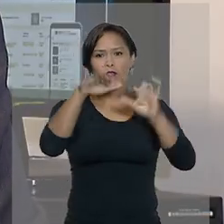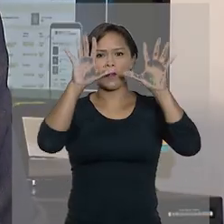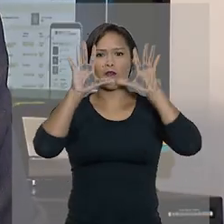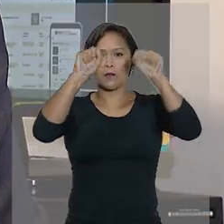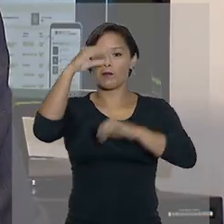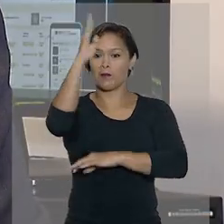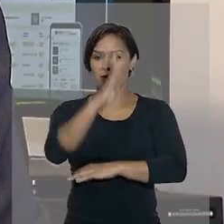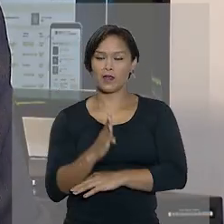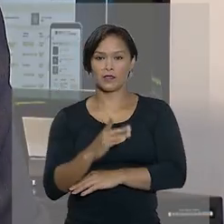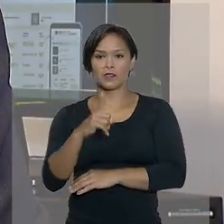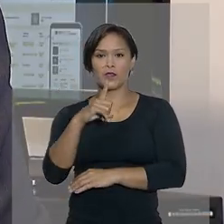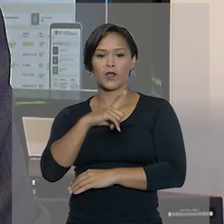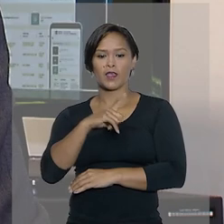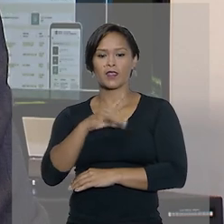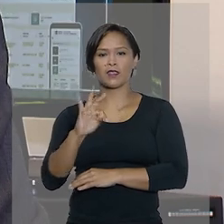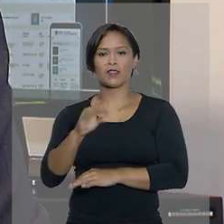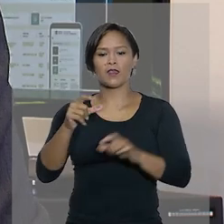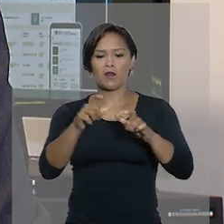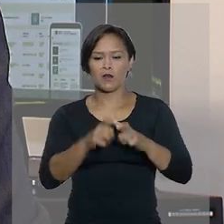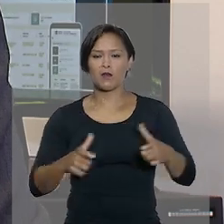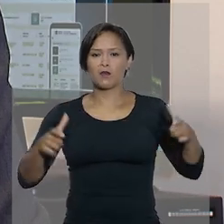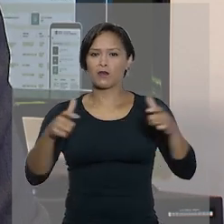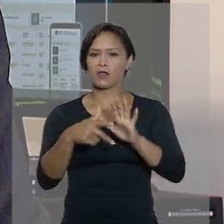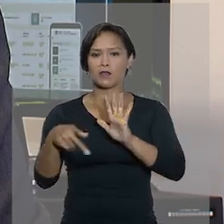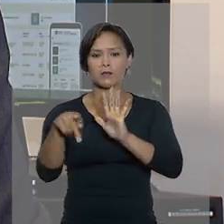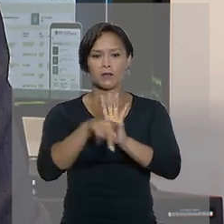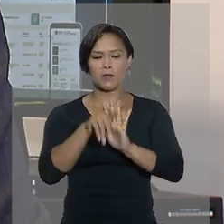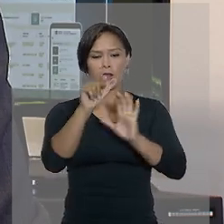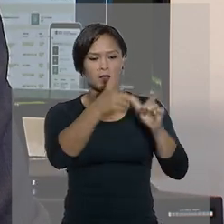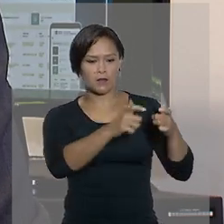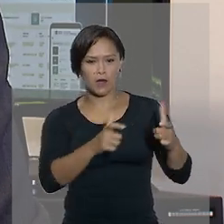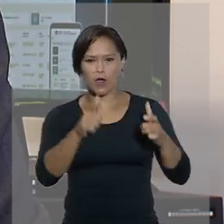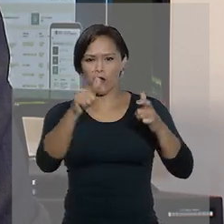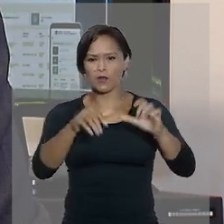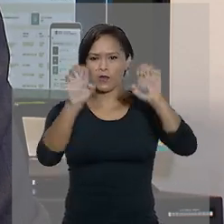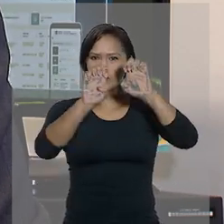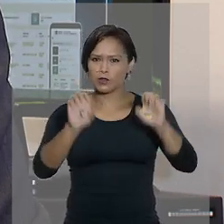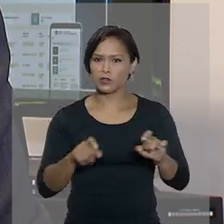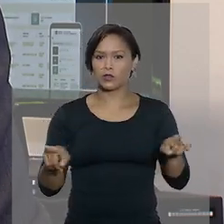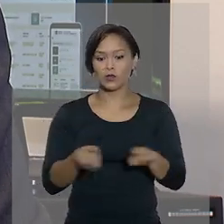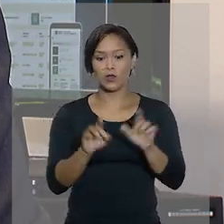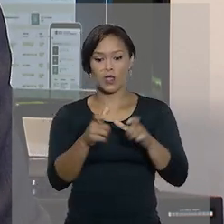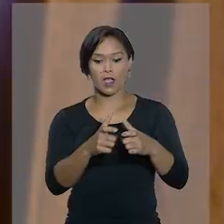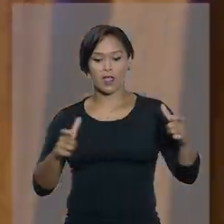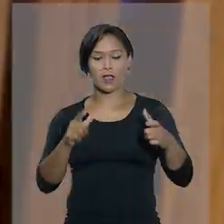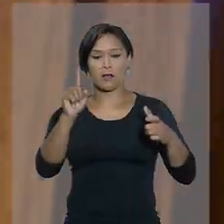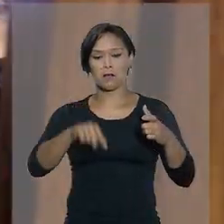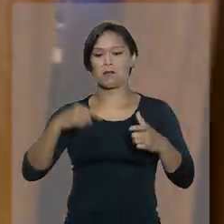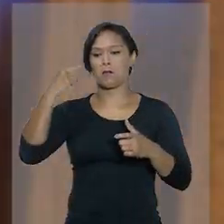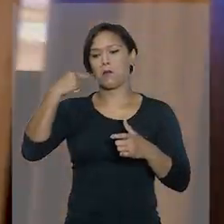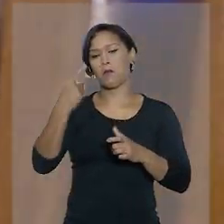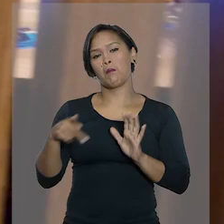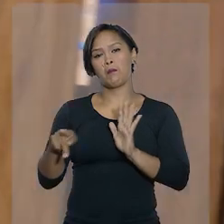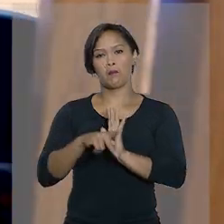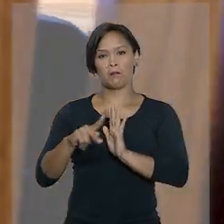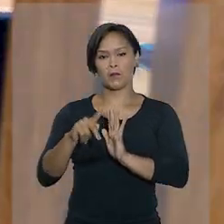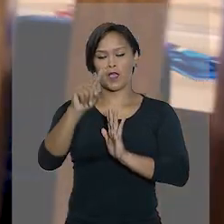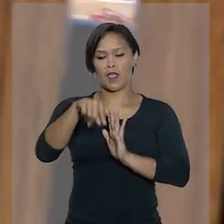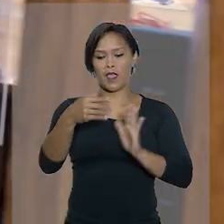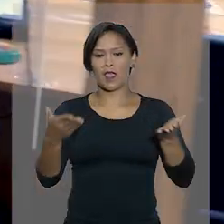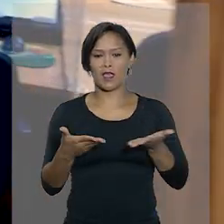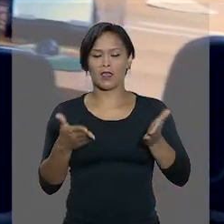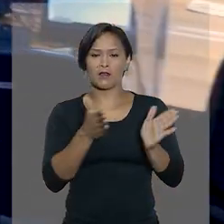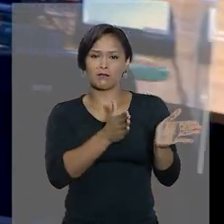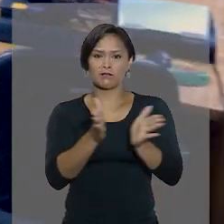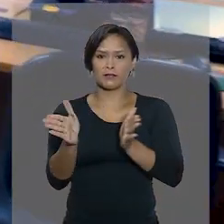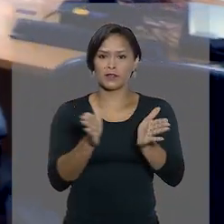no Brasil um espaço disponibilizado com essa estrutura desse tamanho para os advogados. Aqui eu tomo